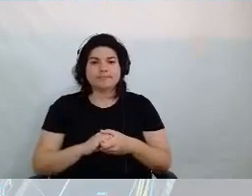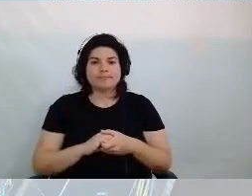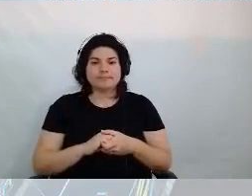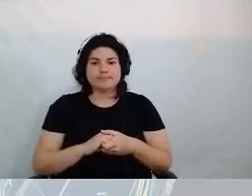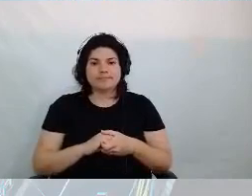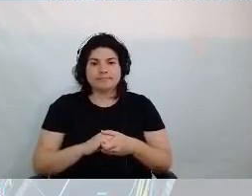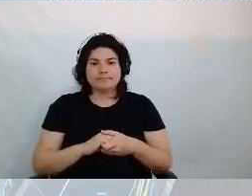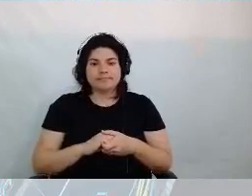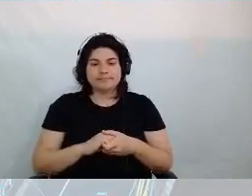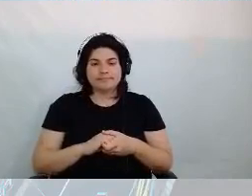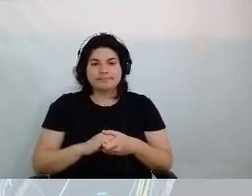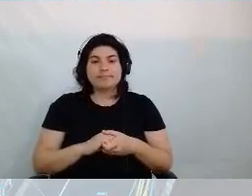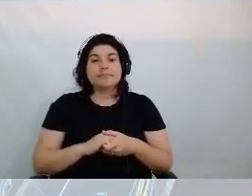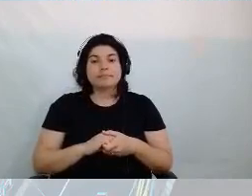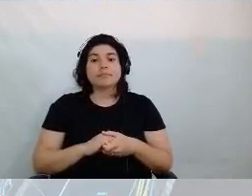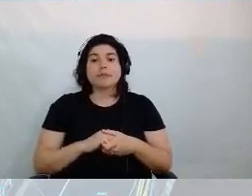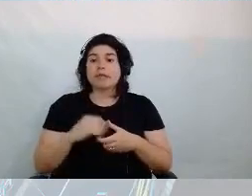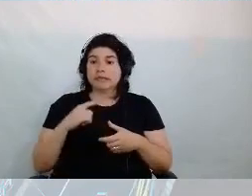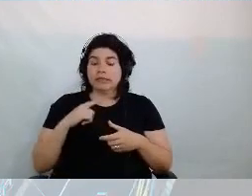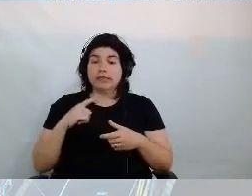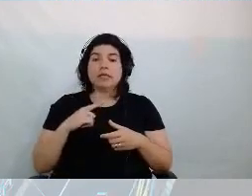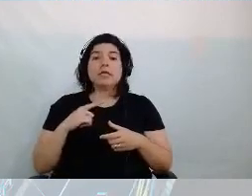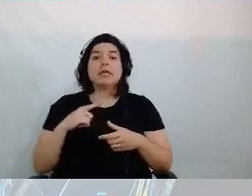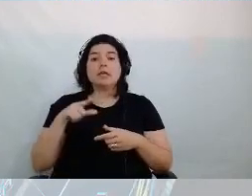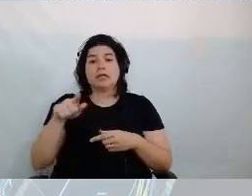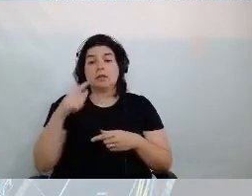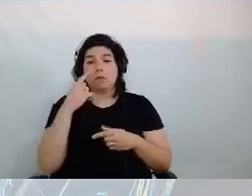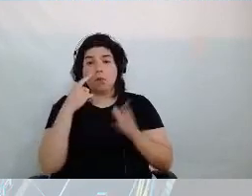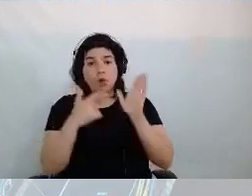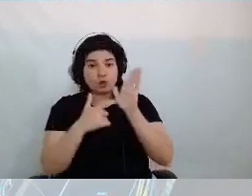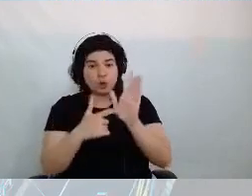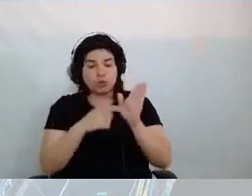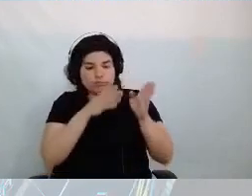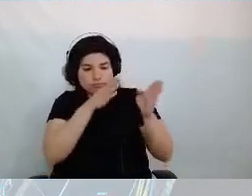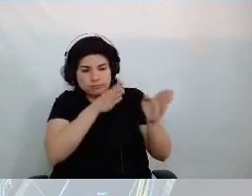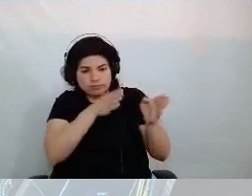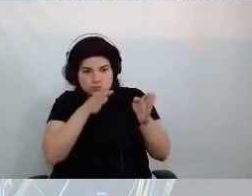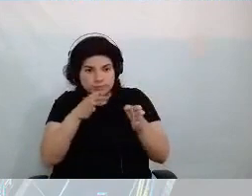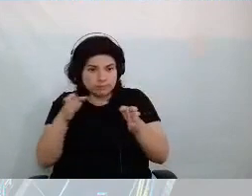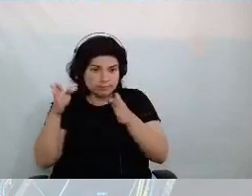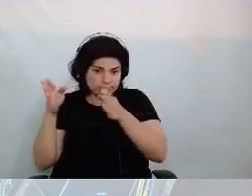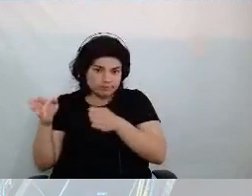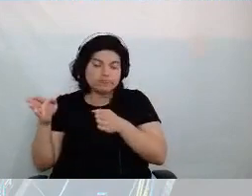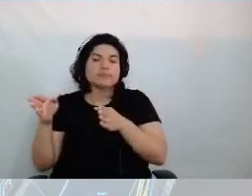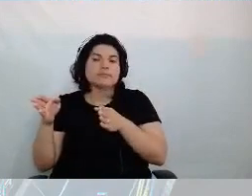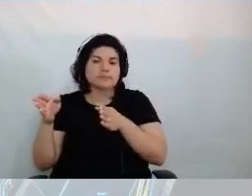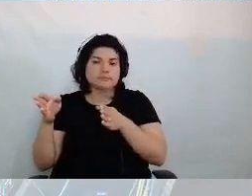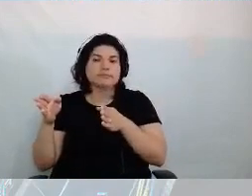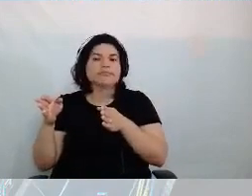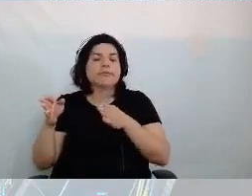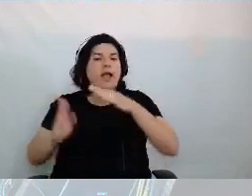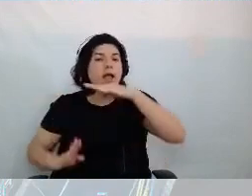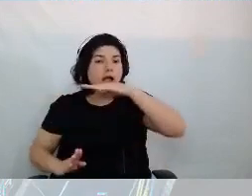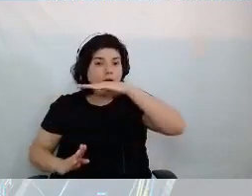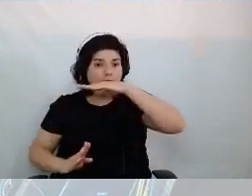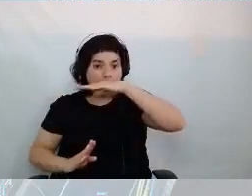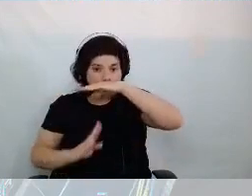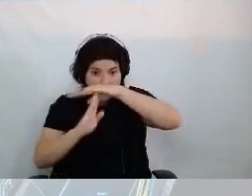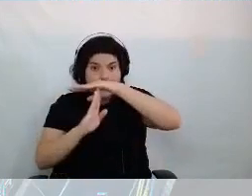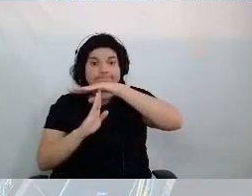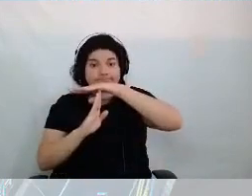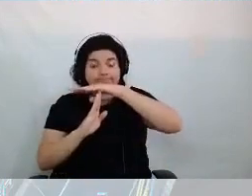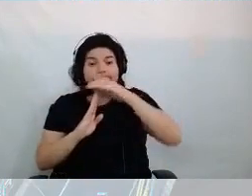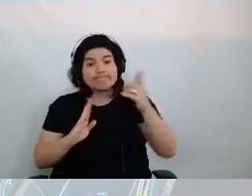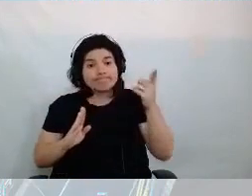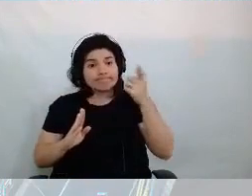Então, eu subi a carga aqui com o ramp-up, né, que são os steps, e chegando na carga máxima, eu